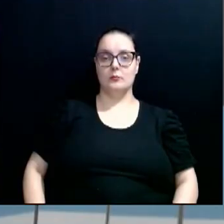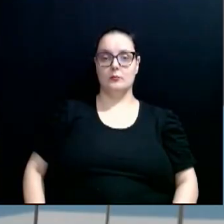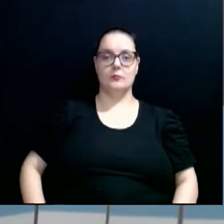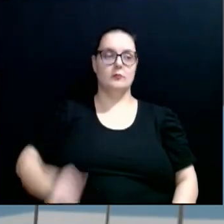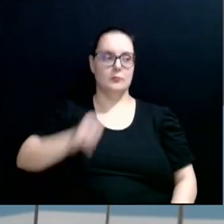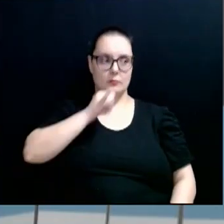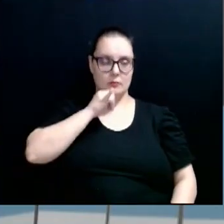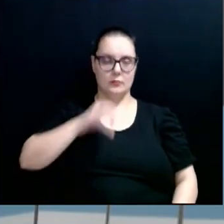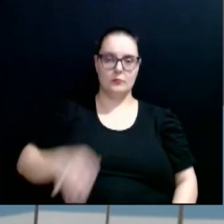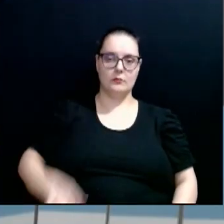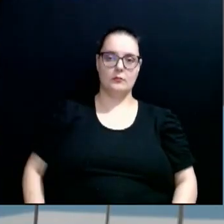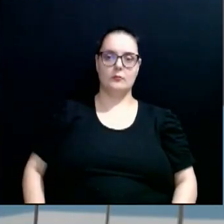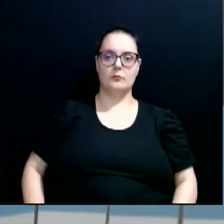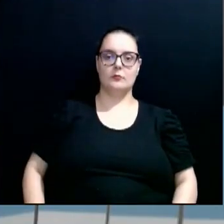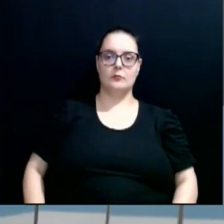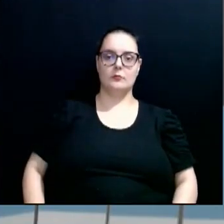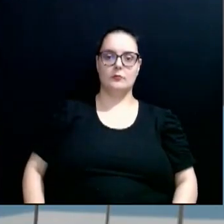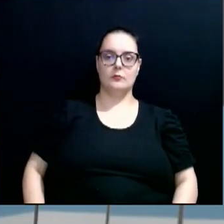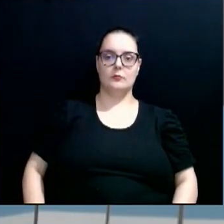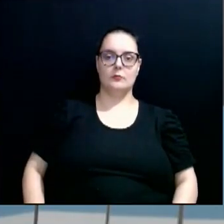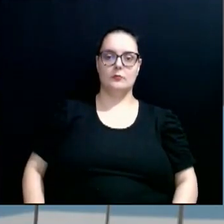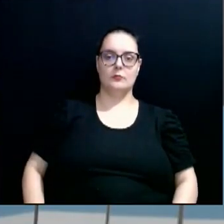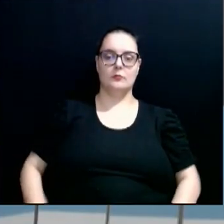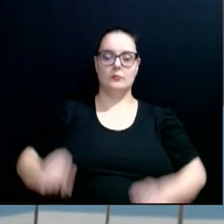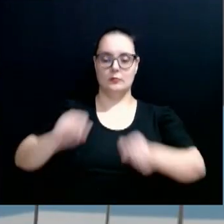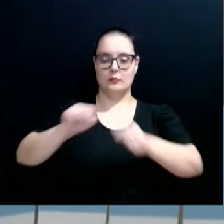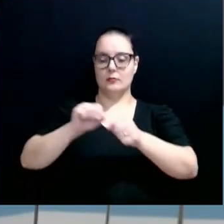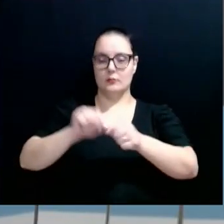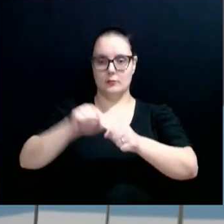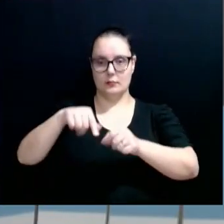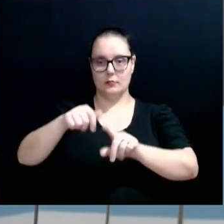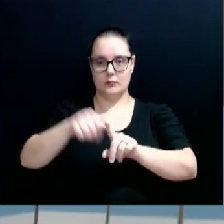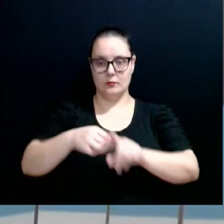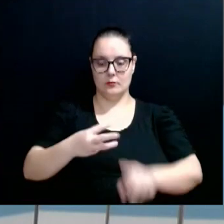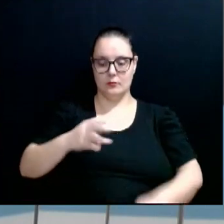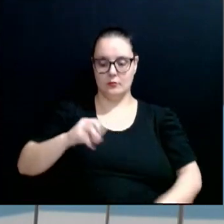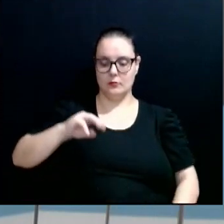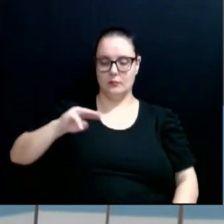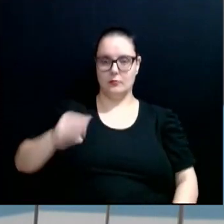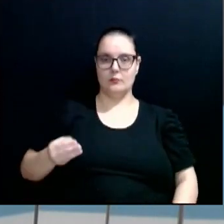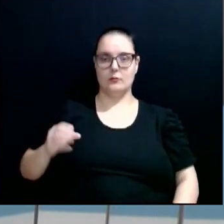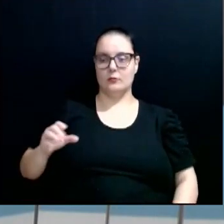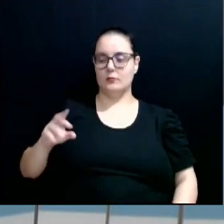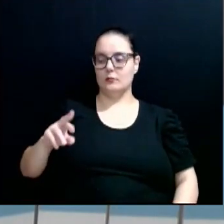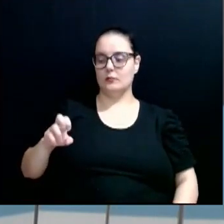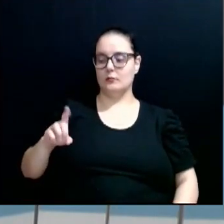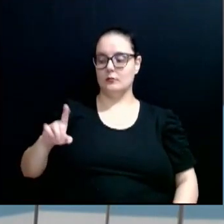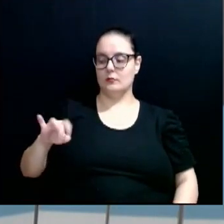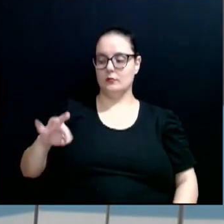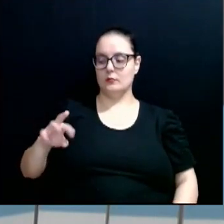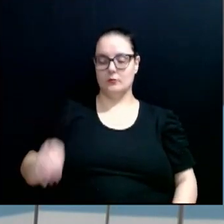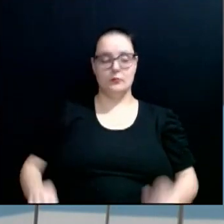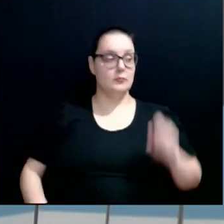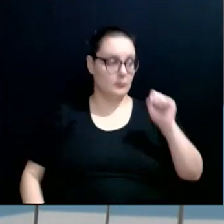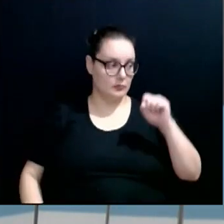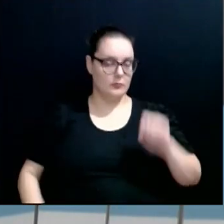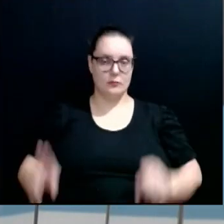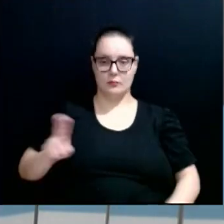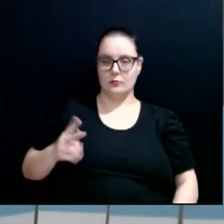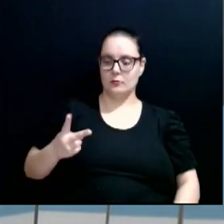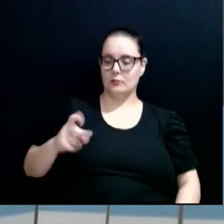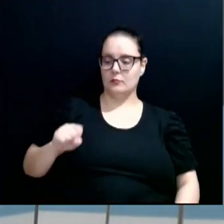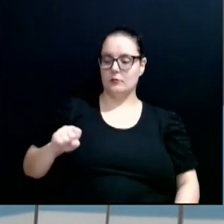mês 30 milhões de crédito. usou 28, sobrou